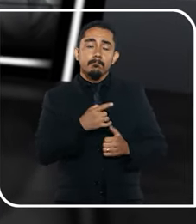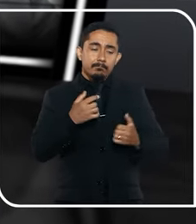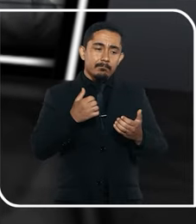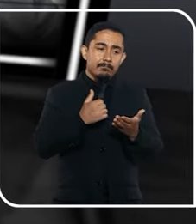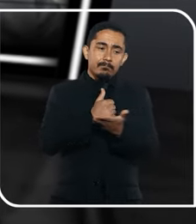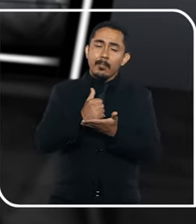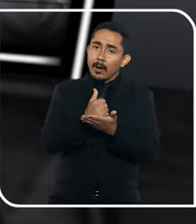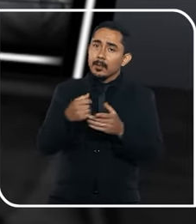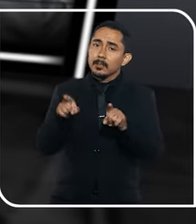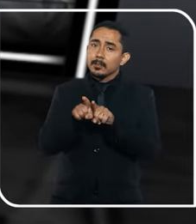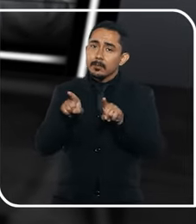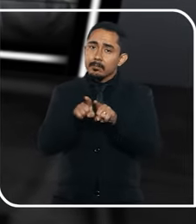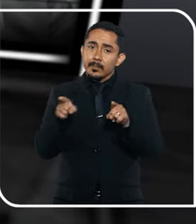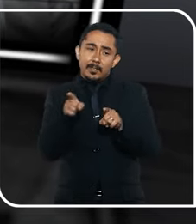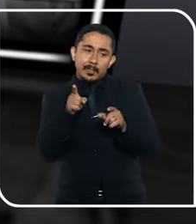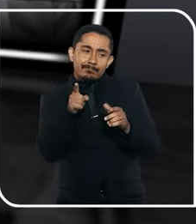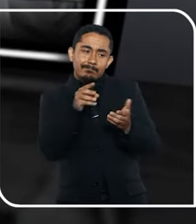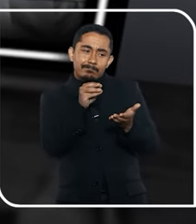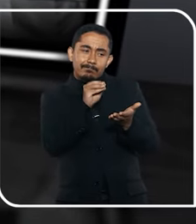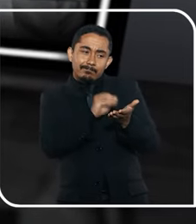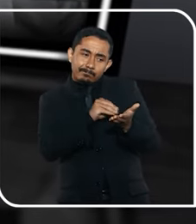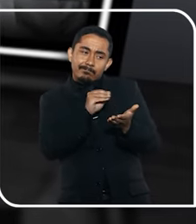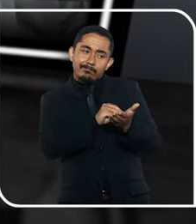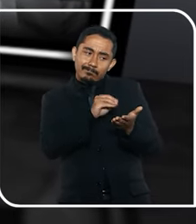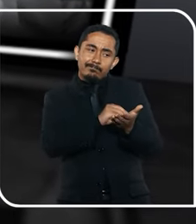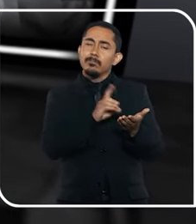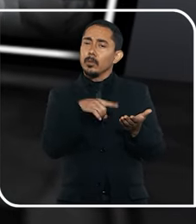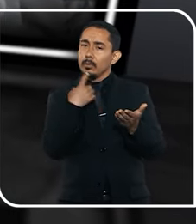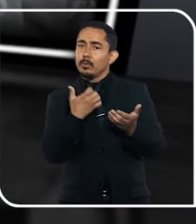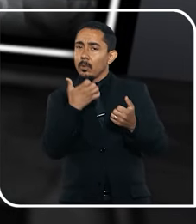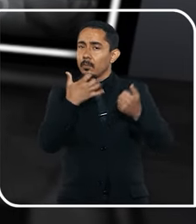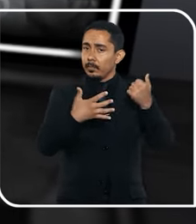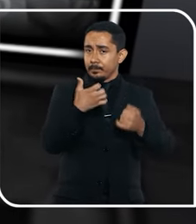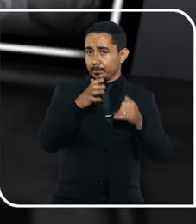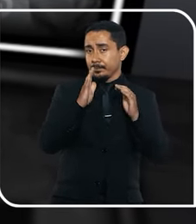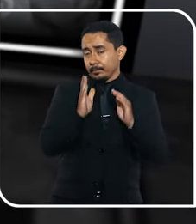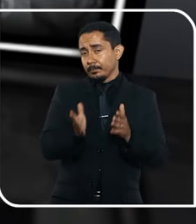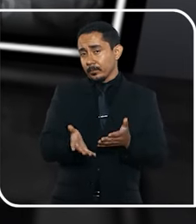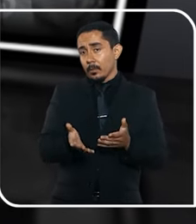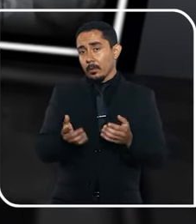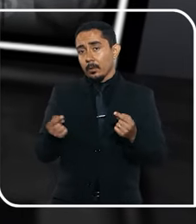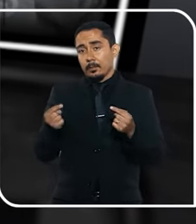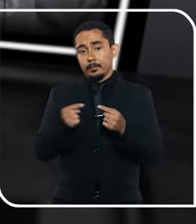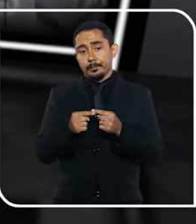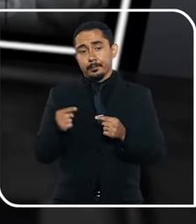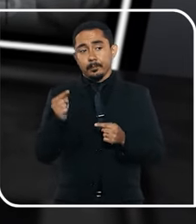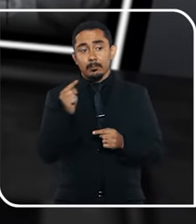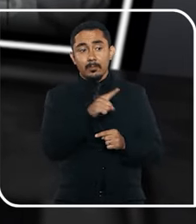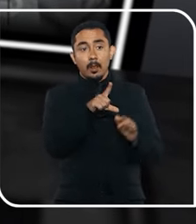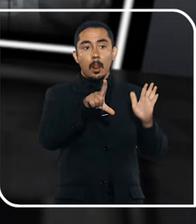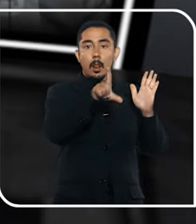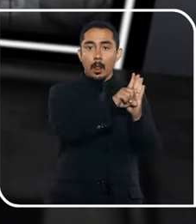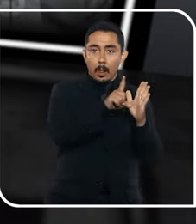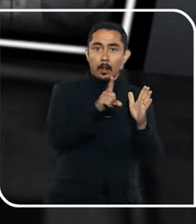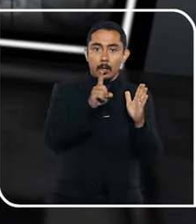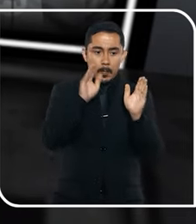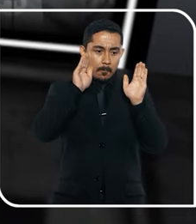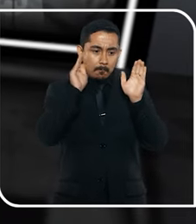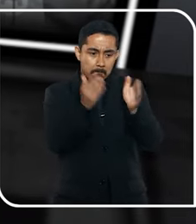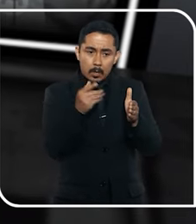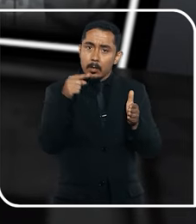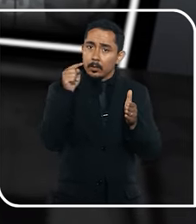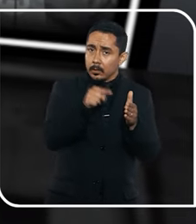que utilizou também a lacuna que nós vínhamos falando, né? Que não havia, a legislação não